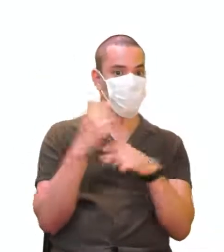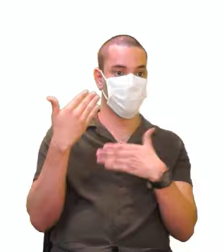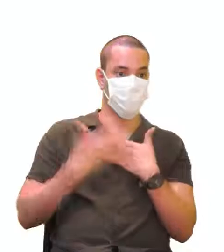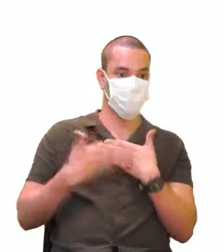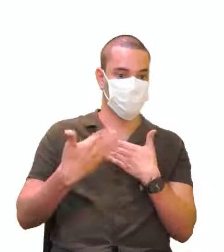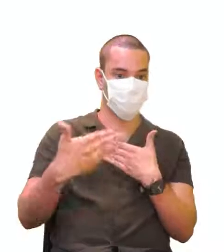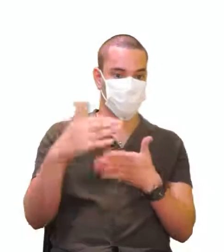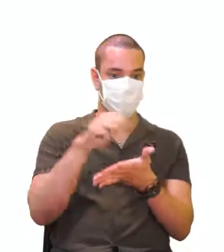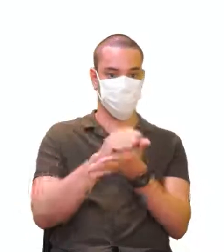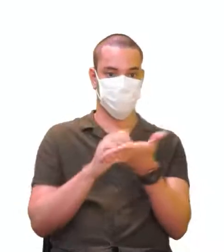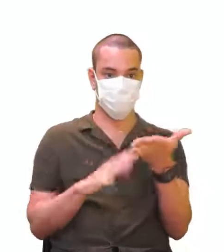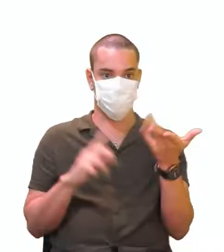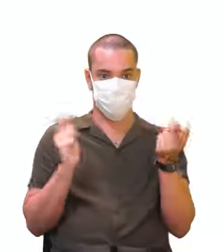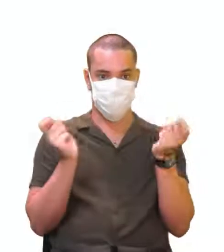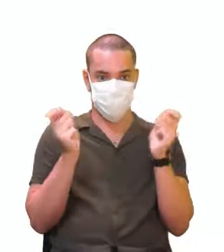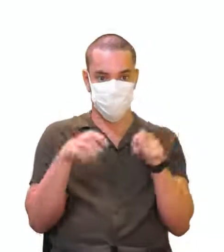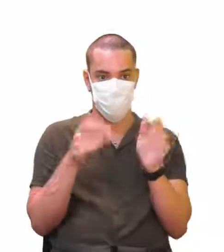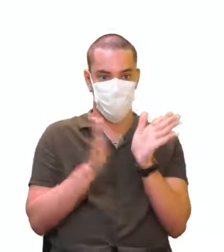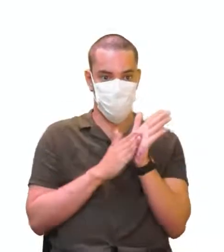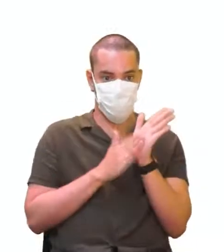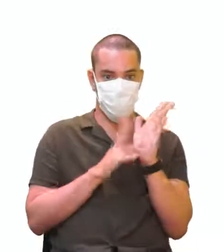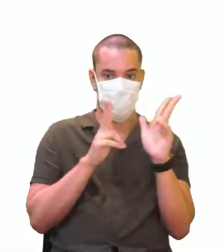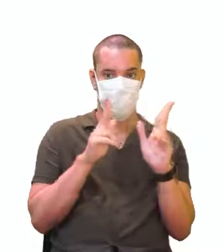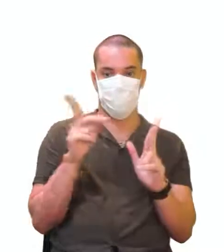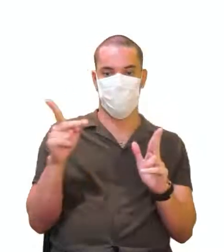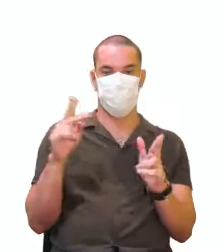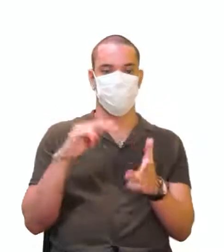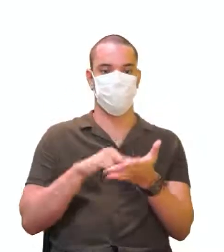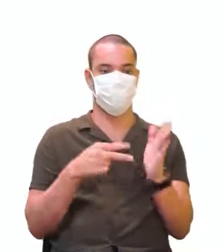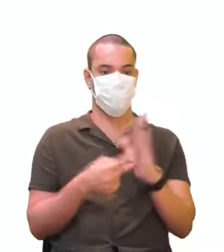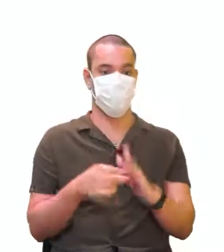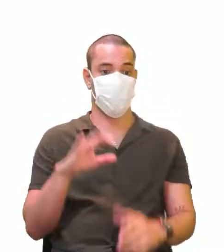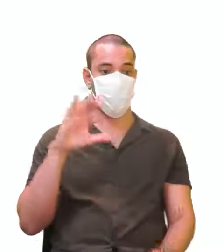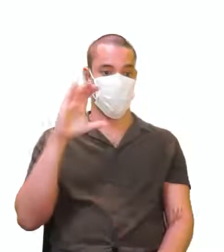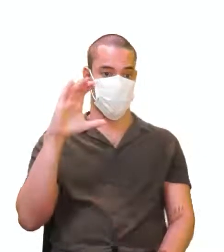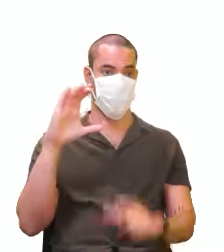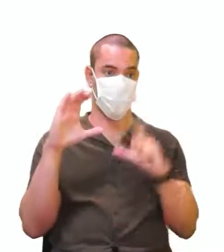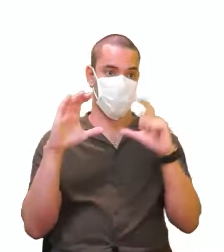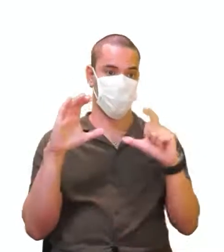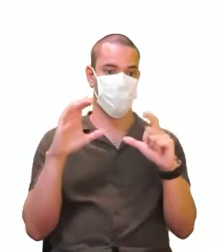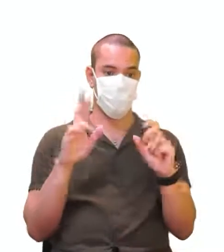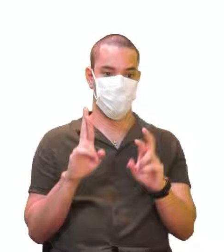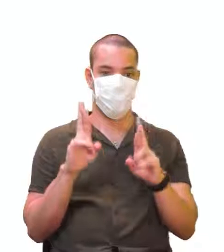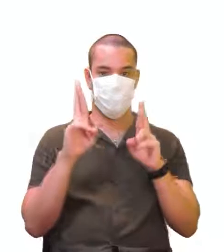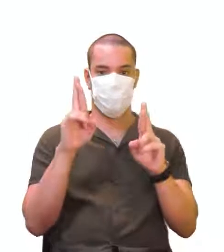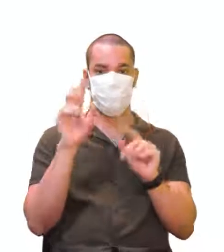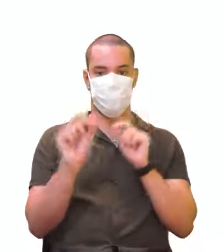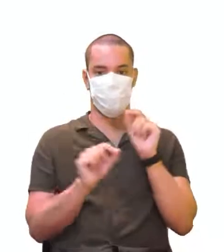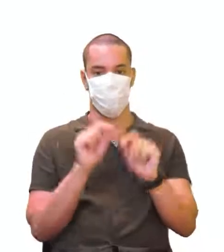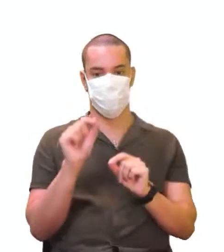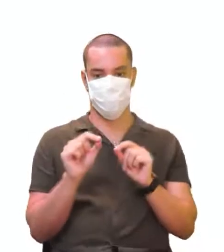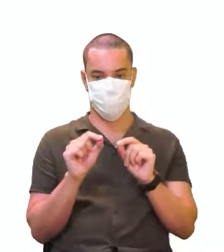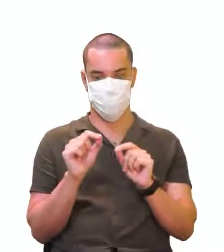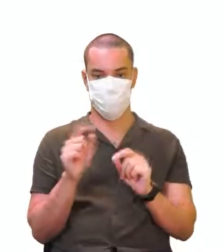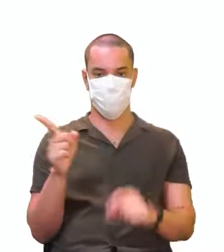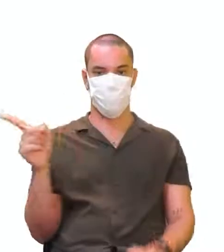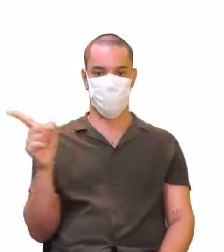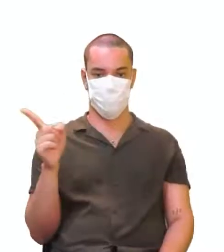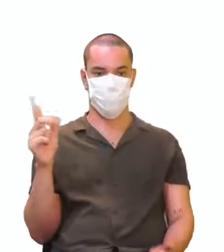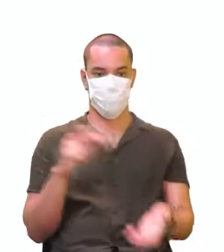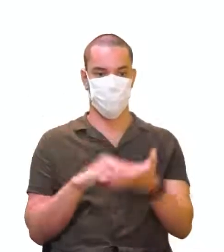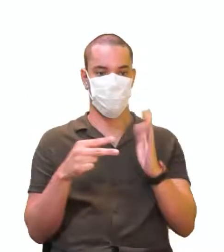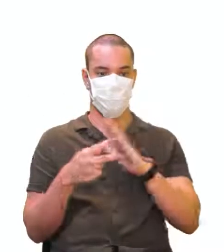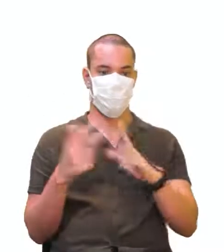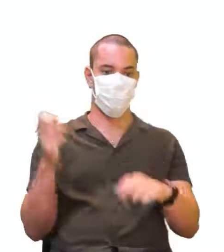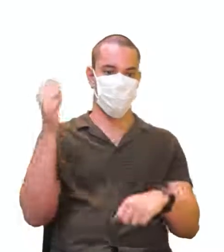frente uma atividade que vai cobrar isso. O Czão, que representa o indivíduo selvagem, ele é